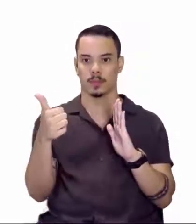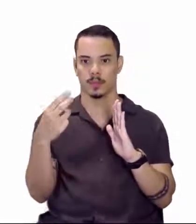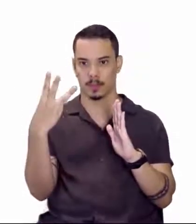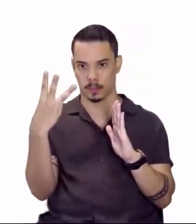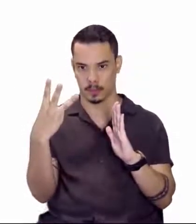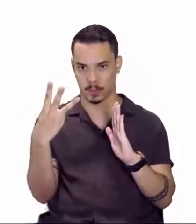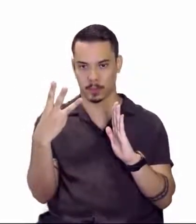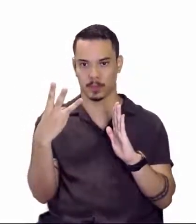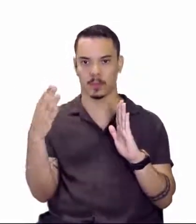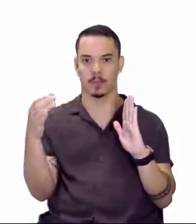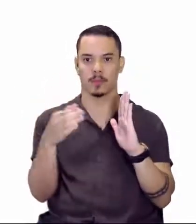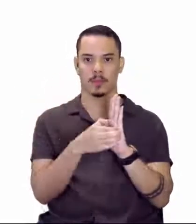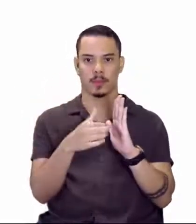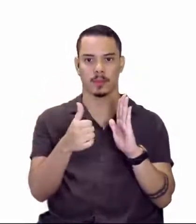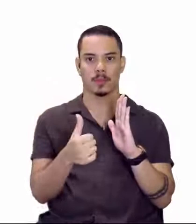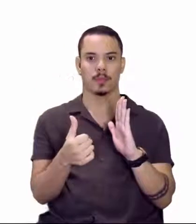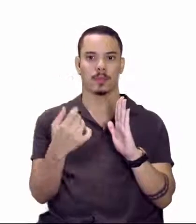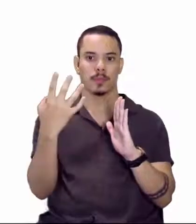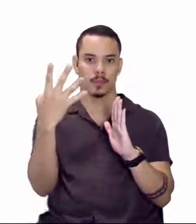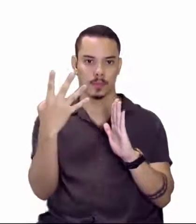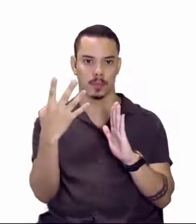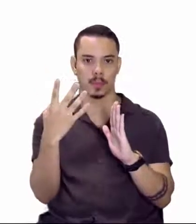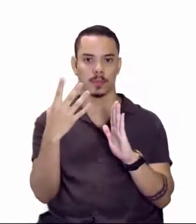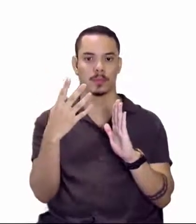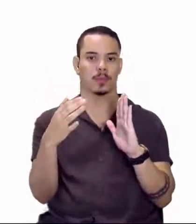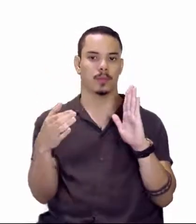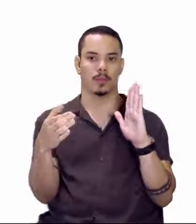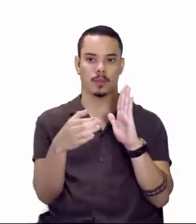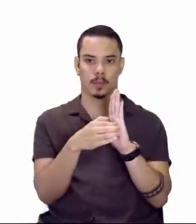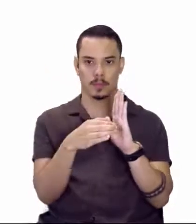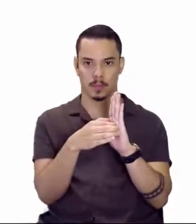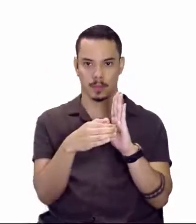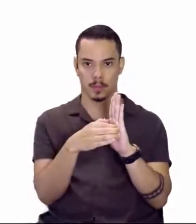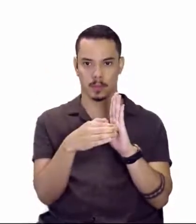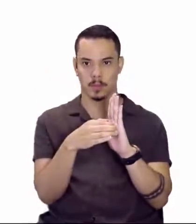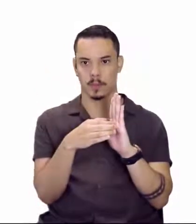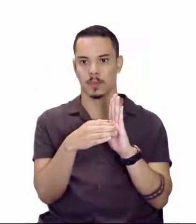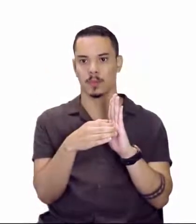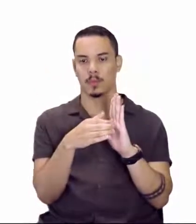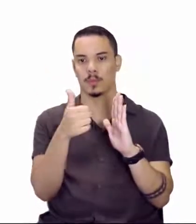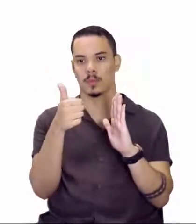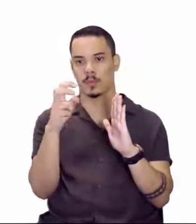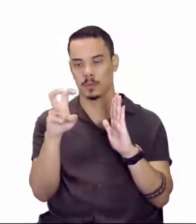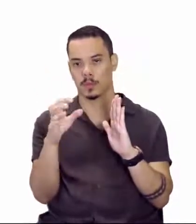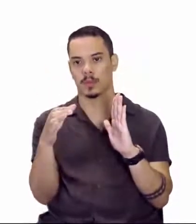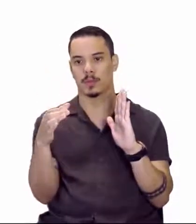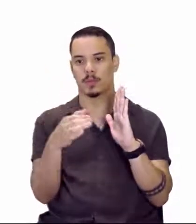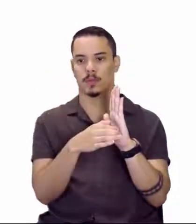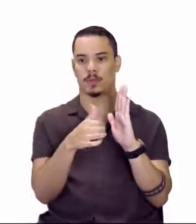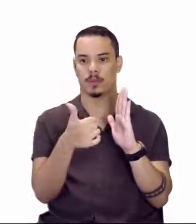ou família, eu estou falando, hein? São as linhas verticais. 14, 15,